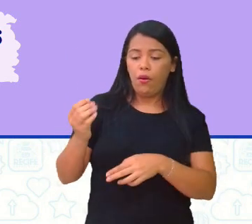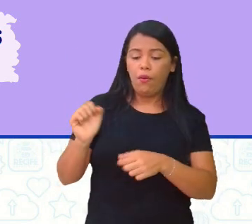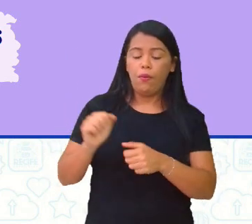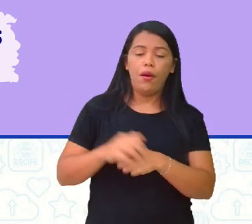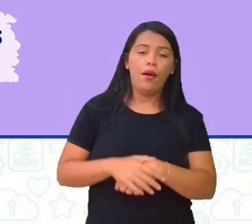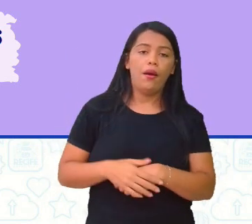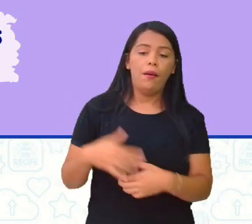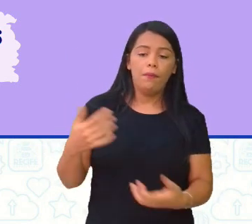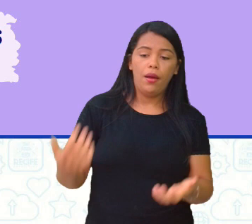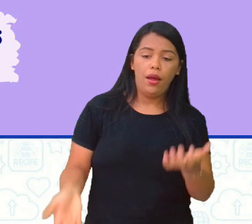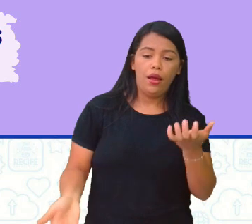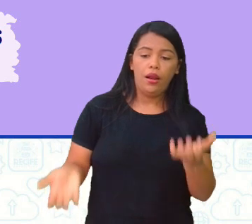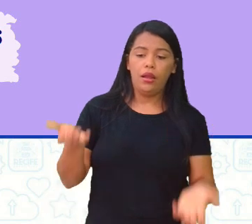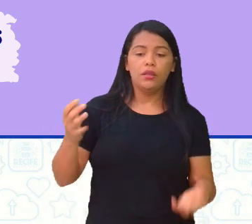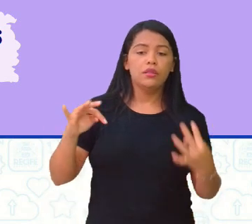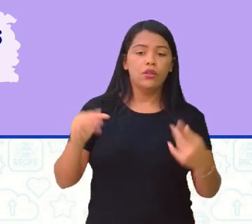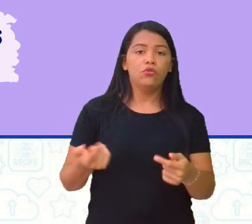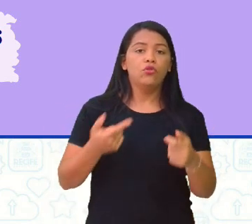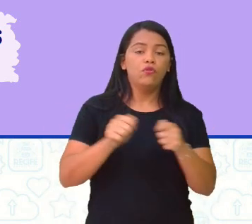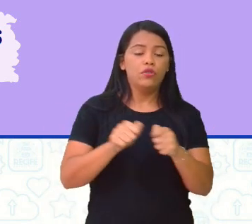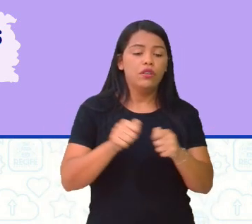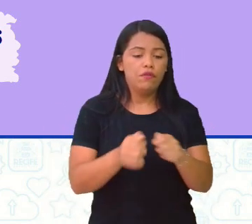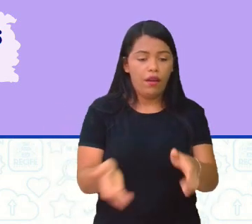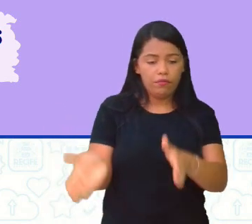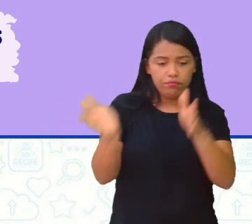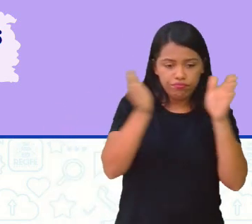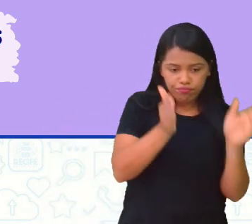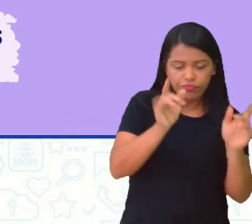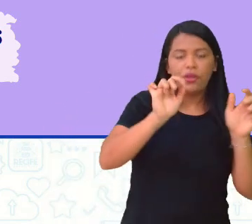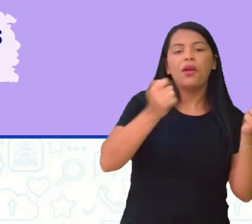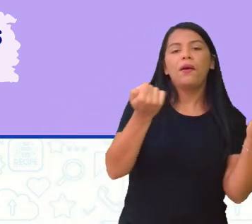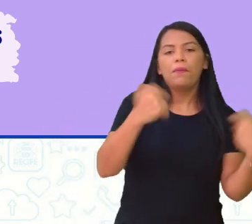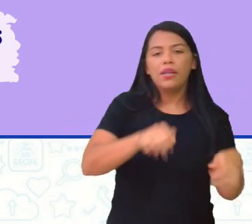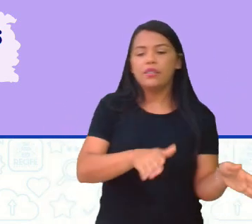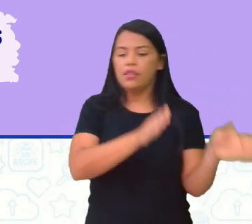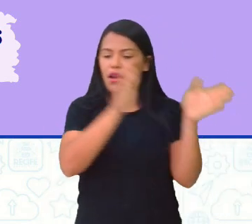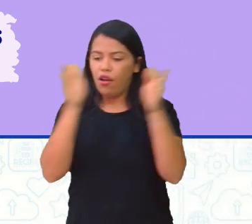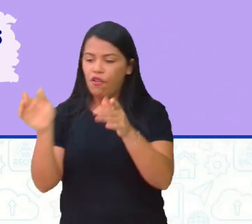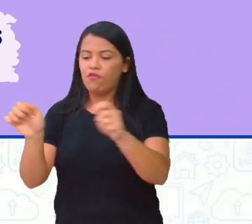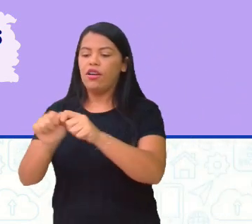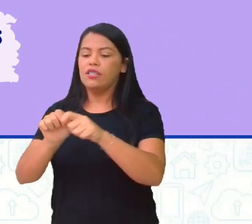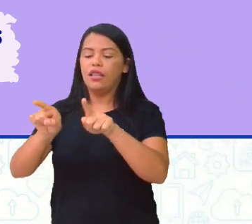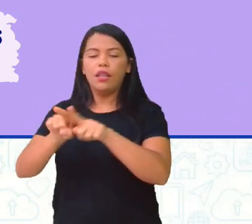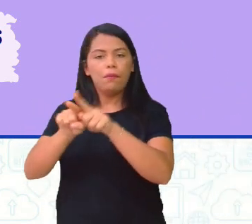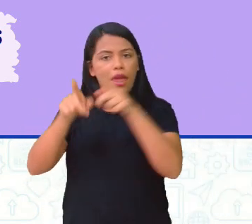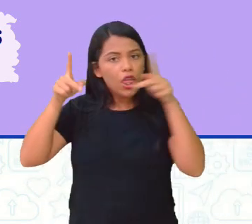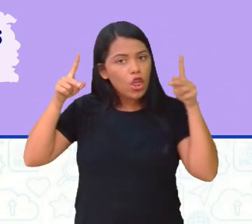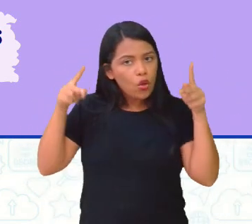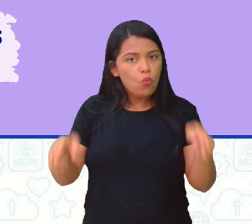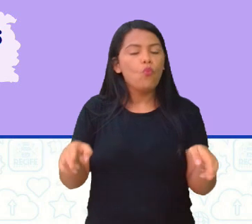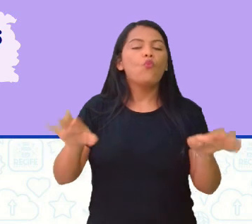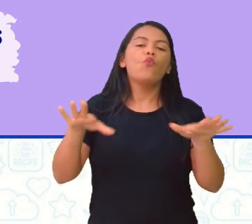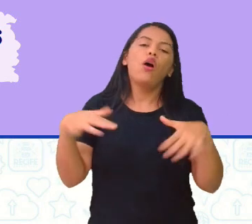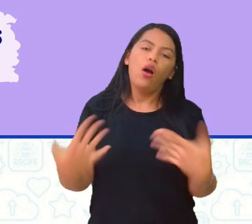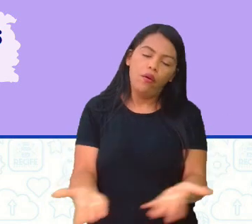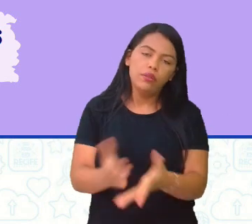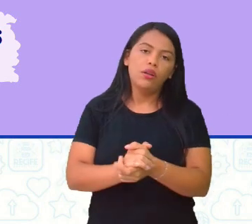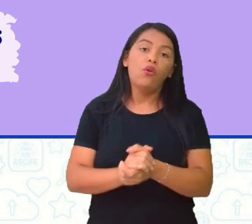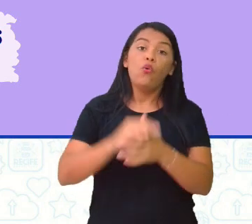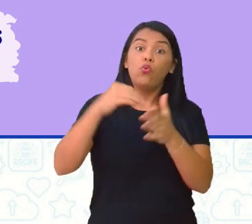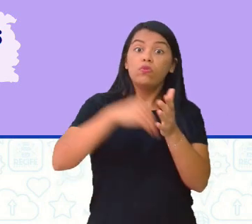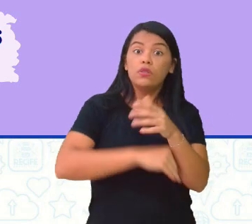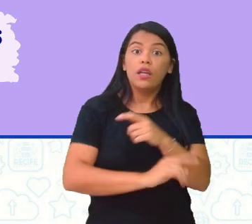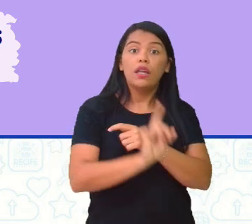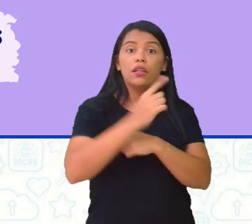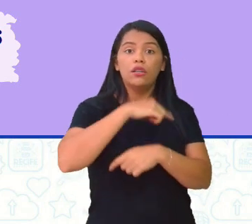de um lado, tem que fazer do outro lado também. Ou seja, a chave é fazer